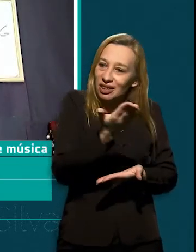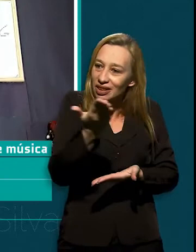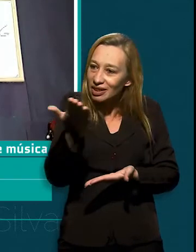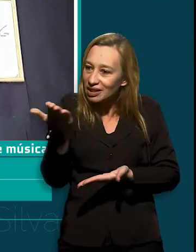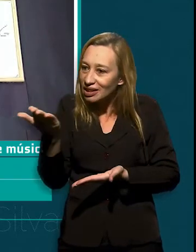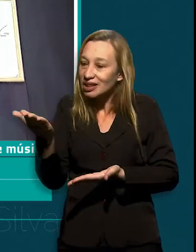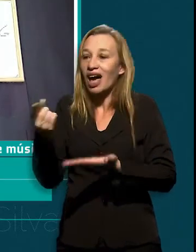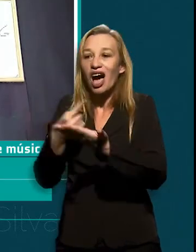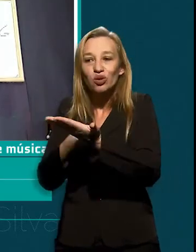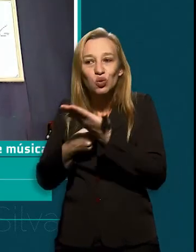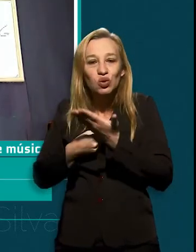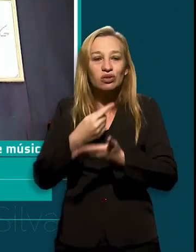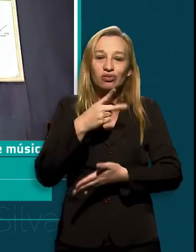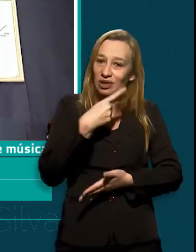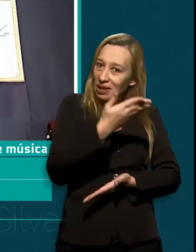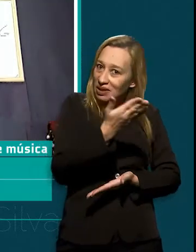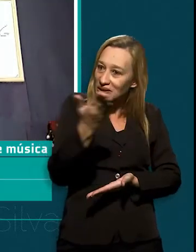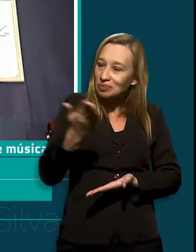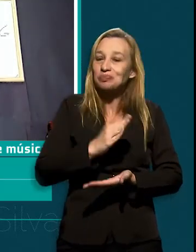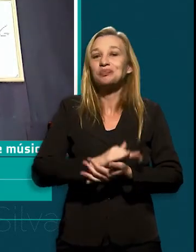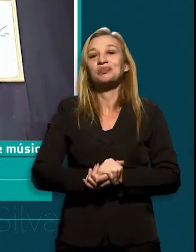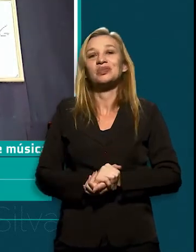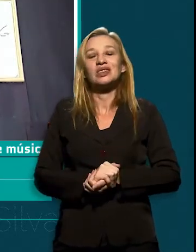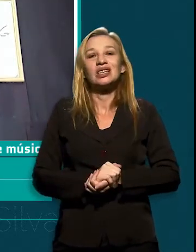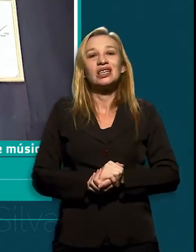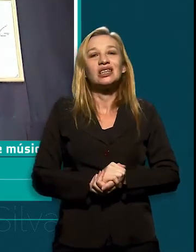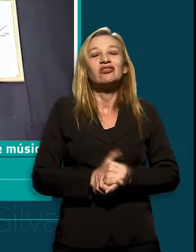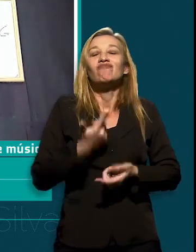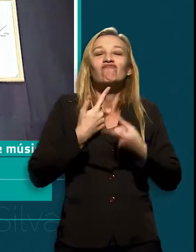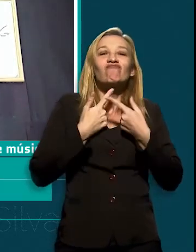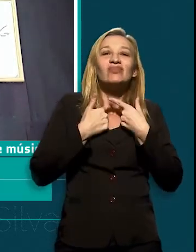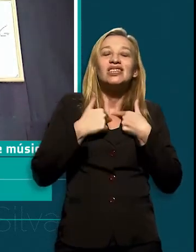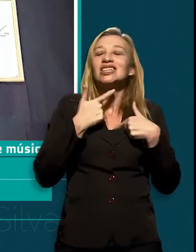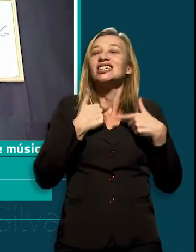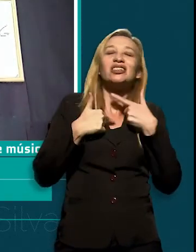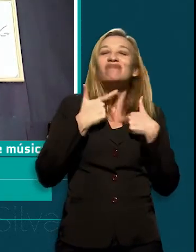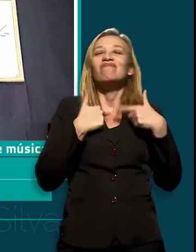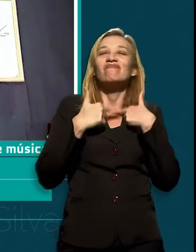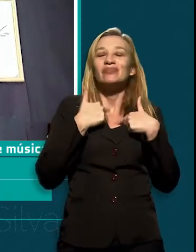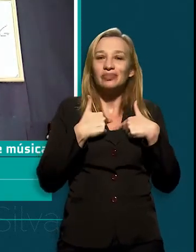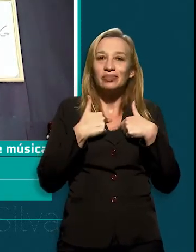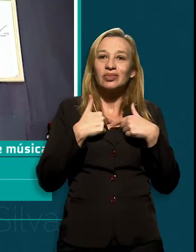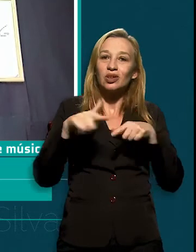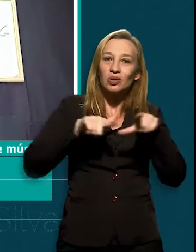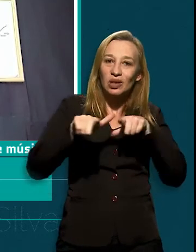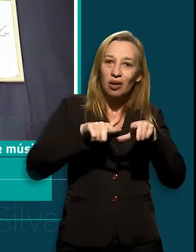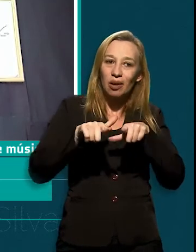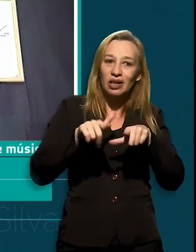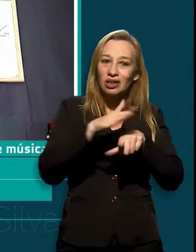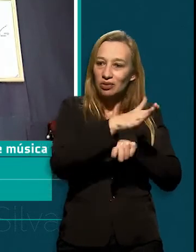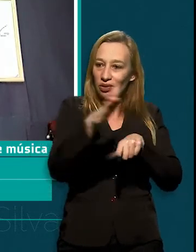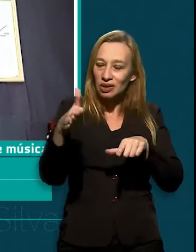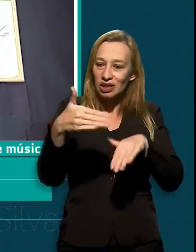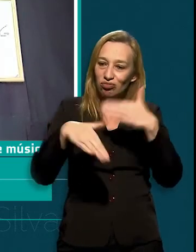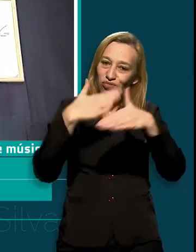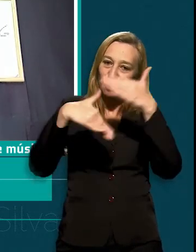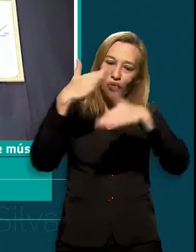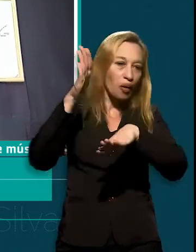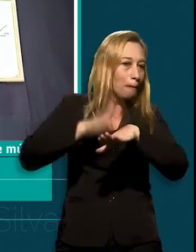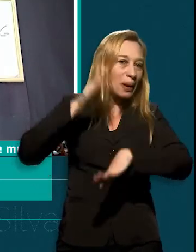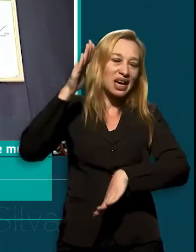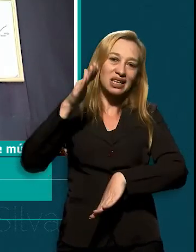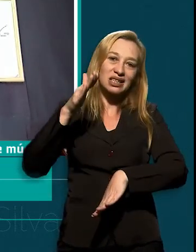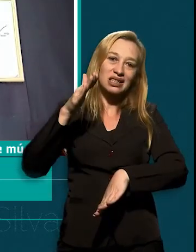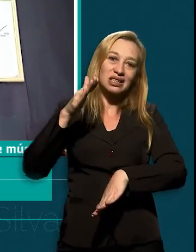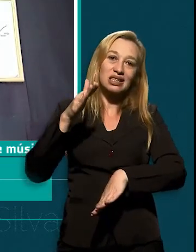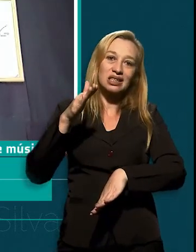participação de vocês, a contribuição de vocês, e desejar, né, que o trabalho de vocês prospere cada